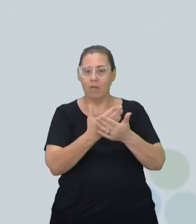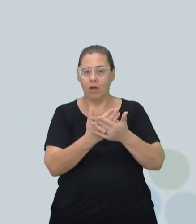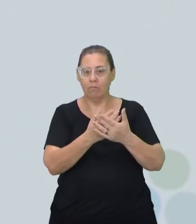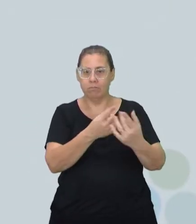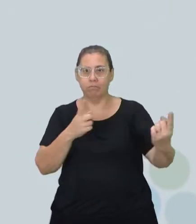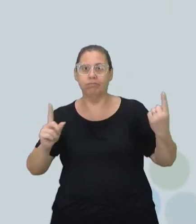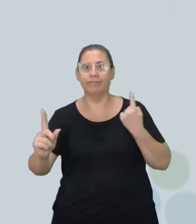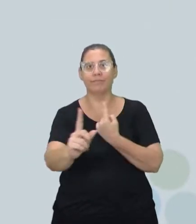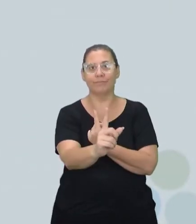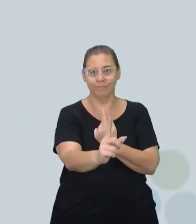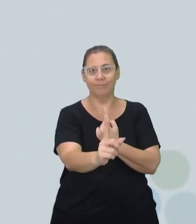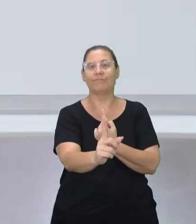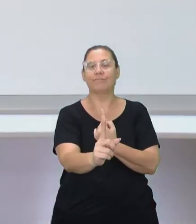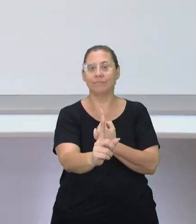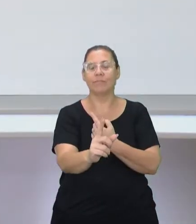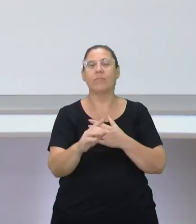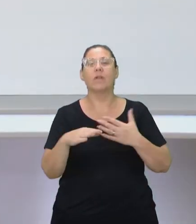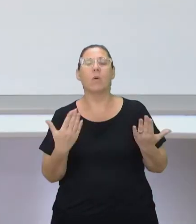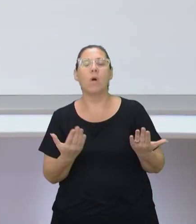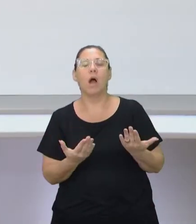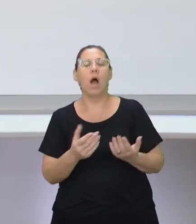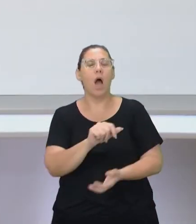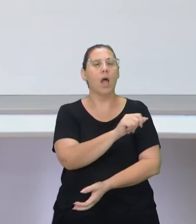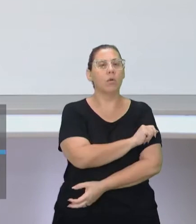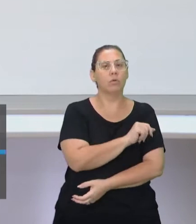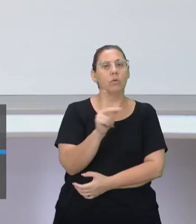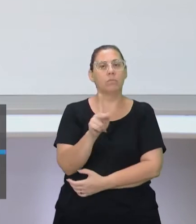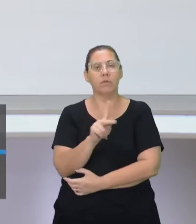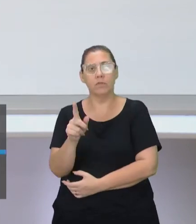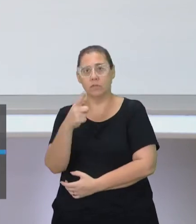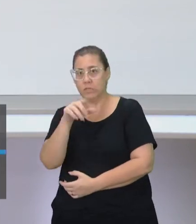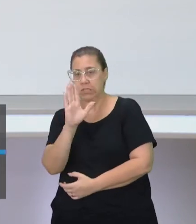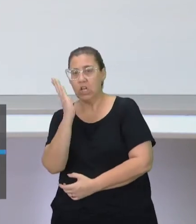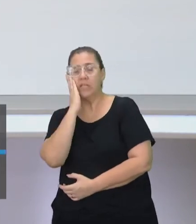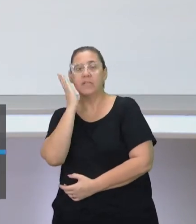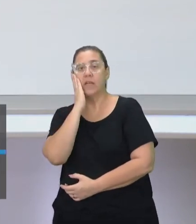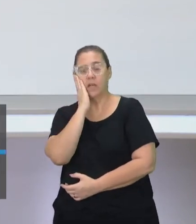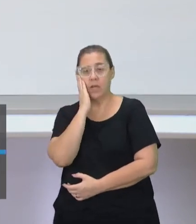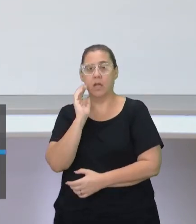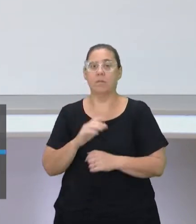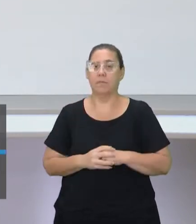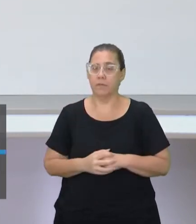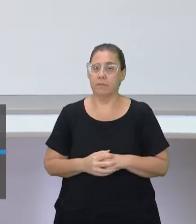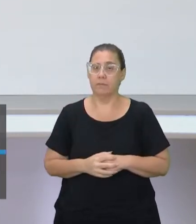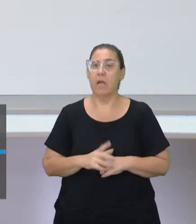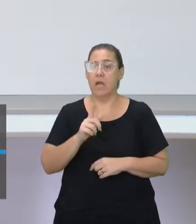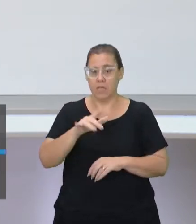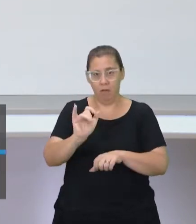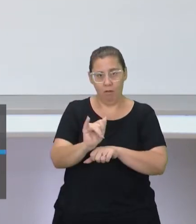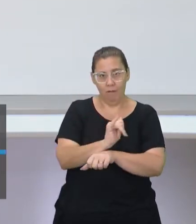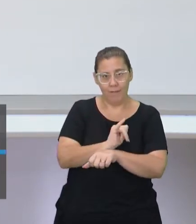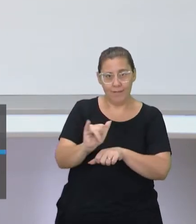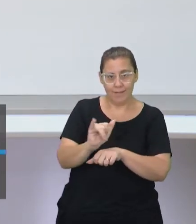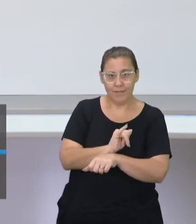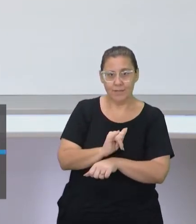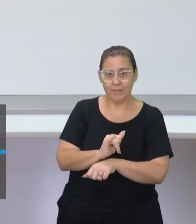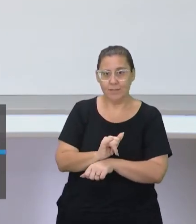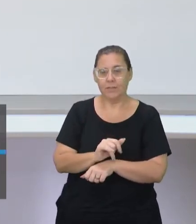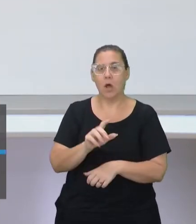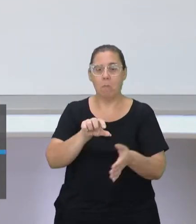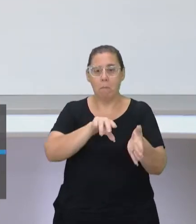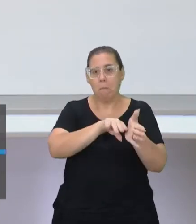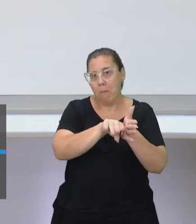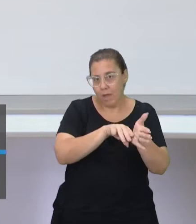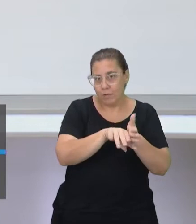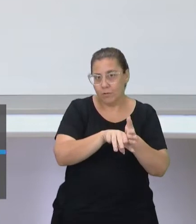invertida. Então, estudantes e professores, é importante que vocês já saibam que essa estratégia é uma estratégia de